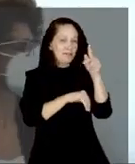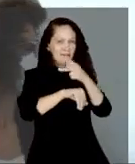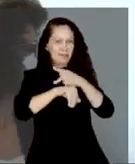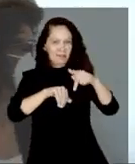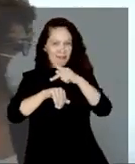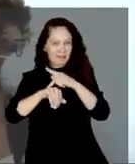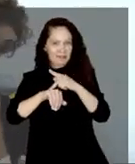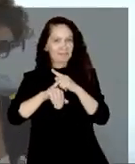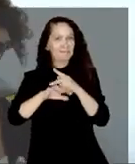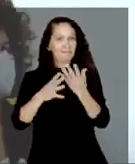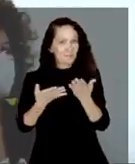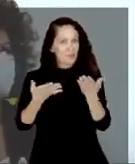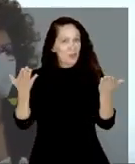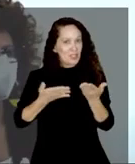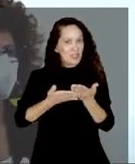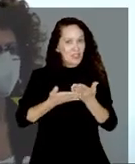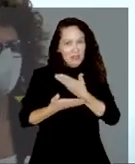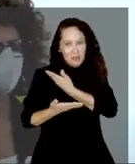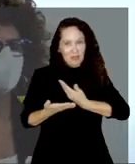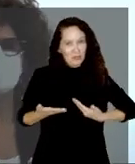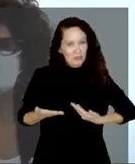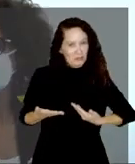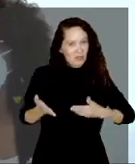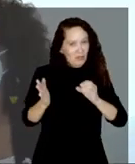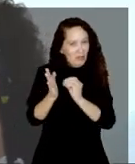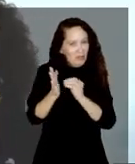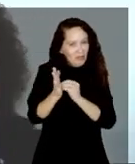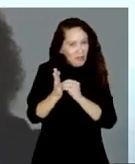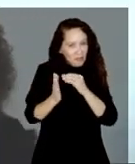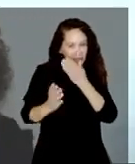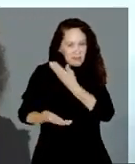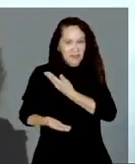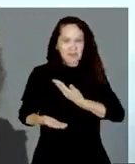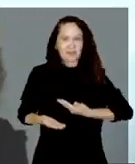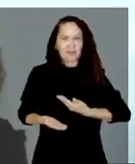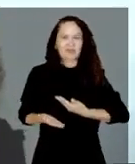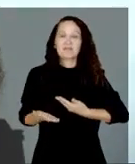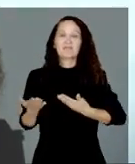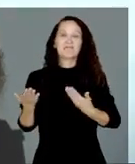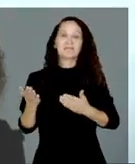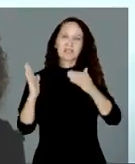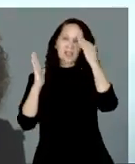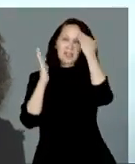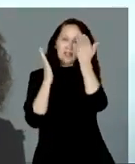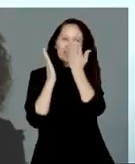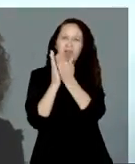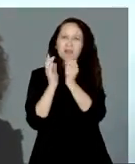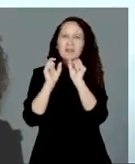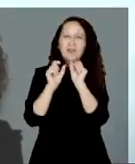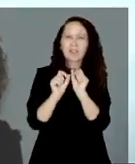e por democracia. É muito importante nós, nesse momento, fazer essa reflexão.